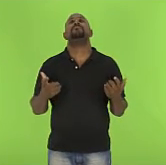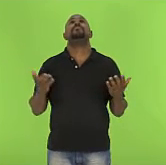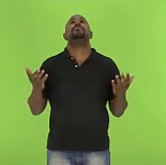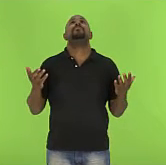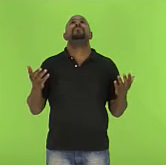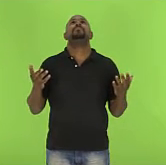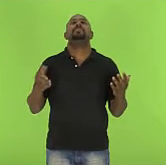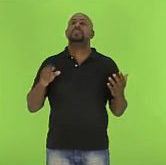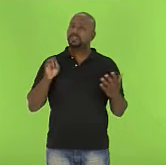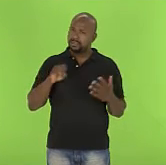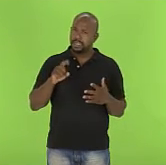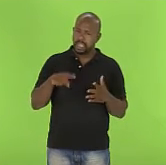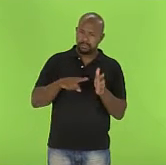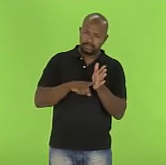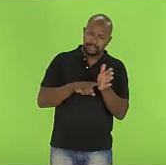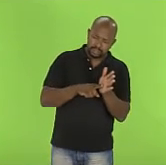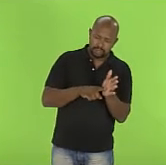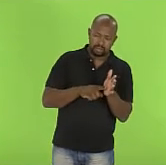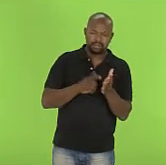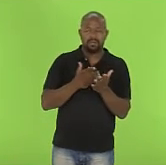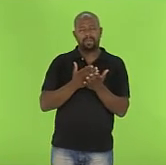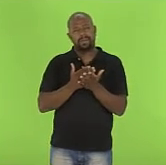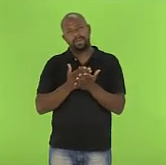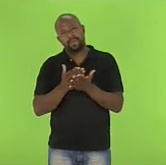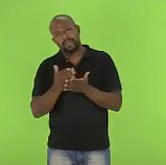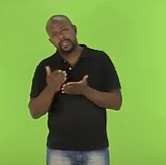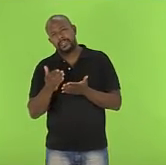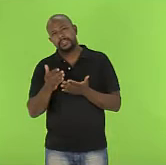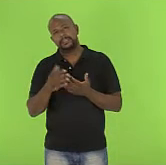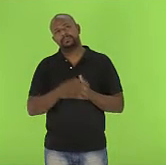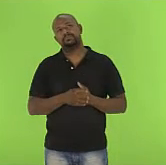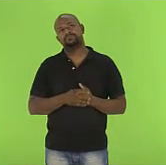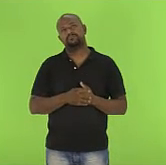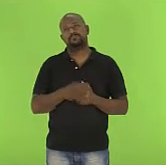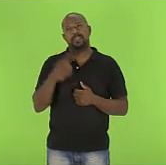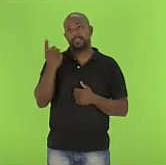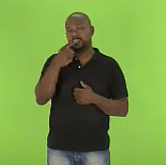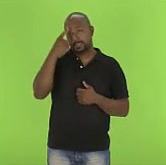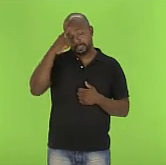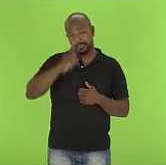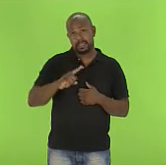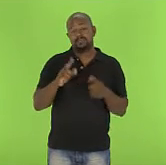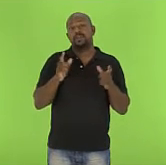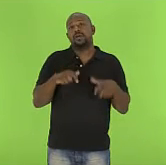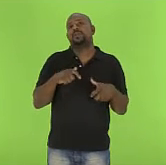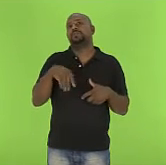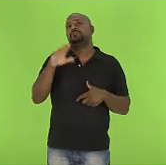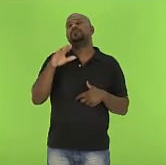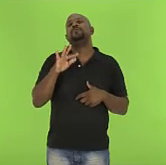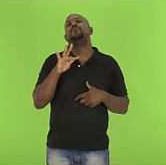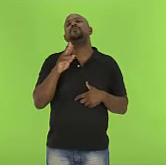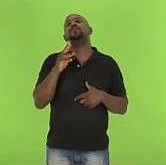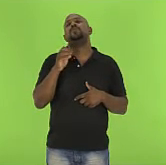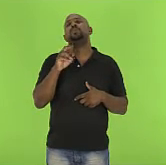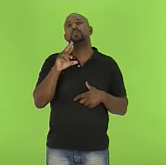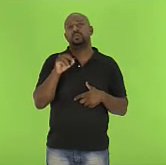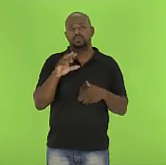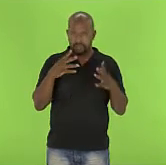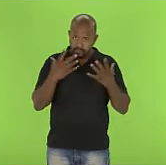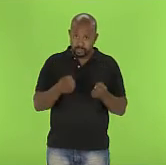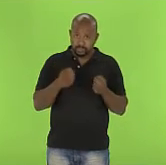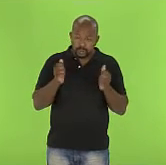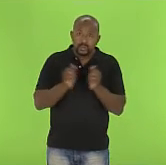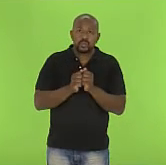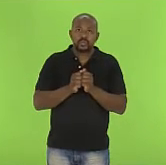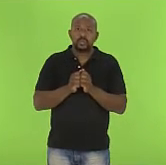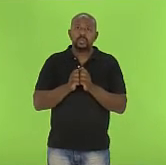Então, se é uma pesquisa e se ela está começando, ninguém sabe para onde vai esse futuro. Mas